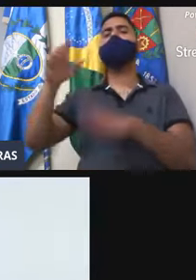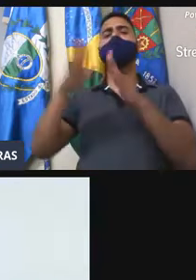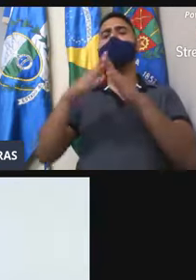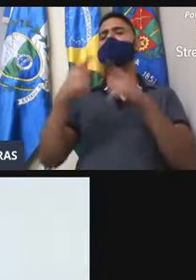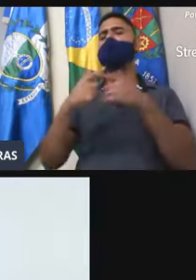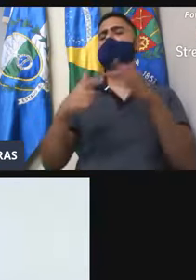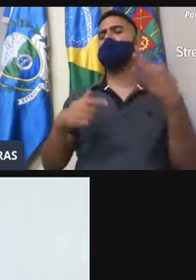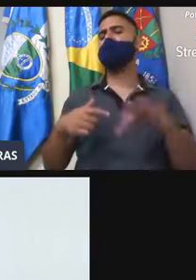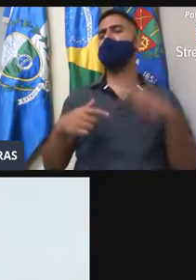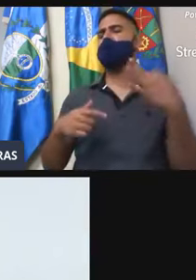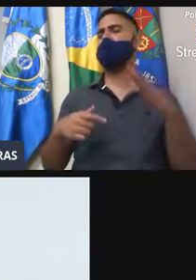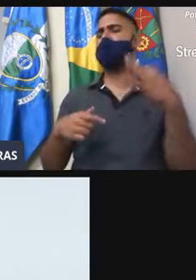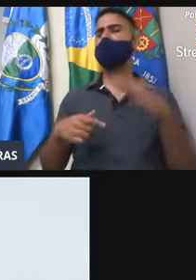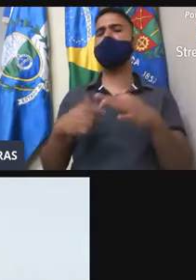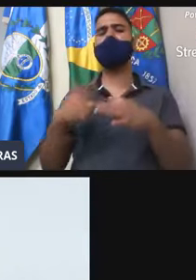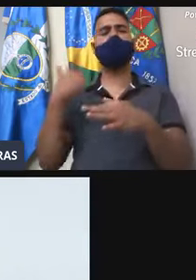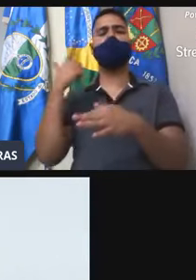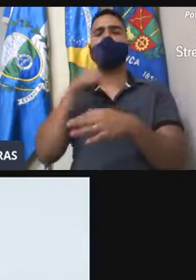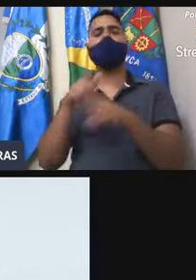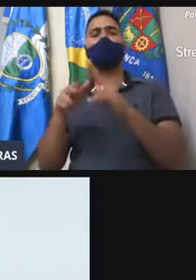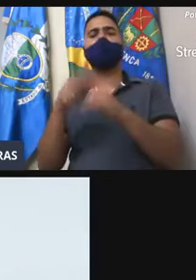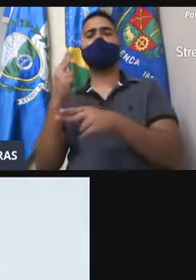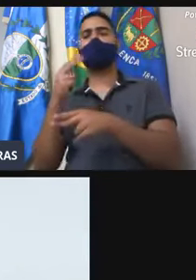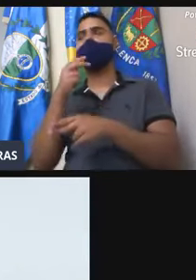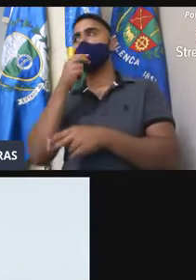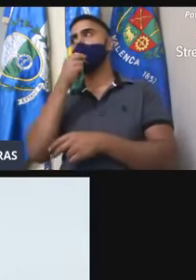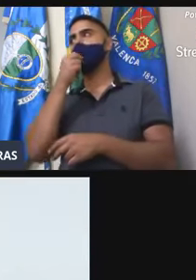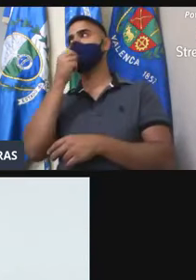dor e não consegue operar.